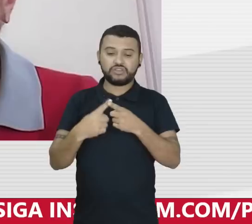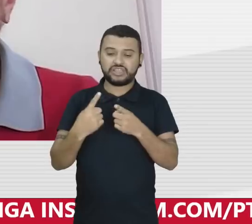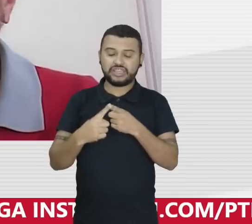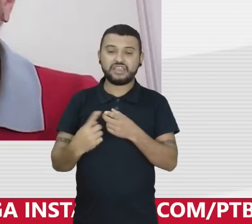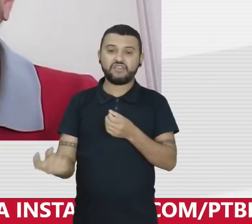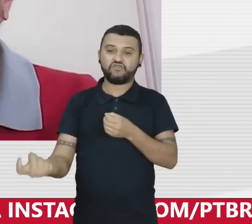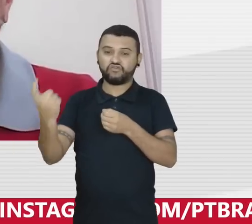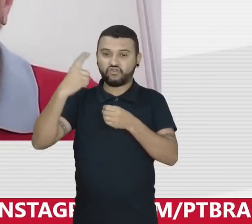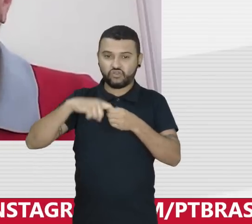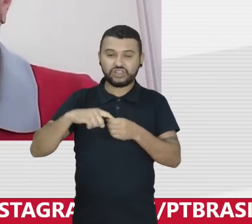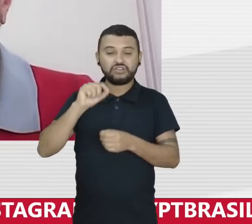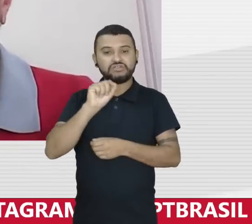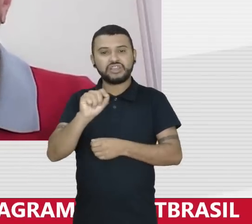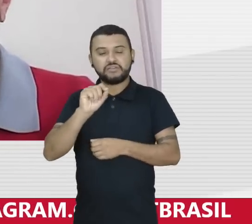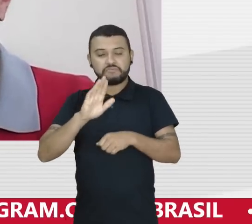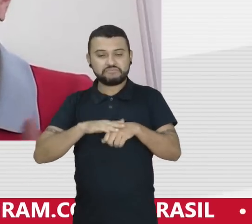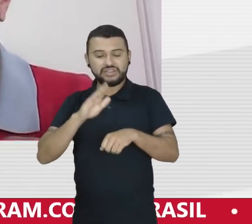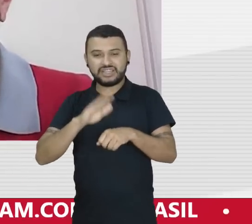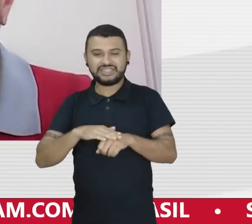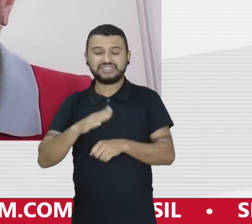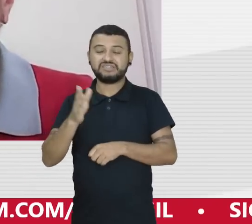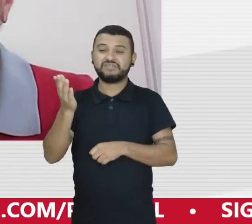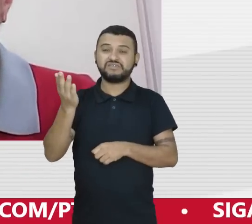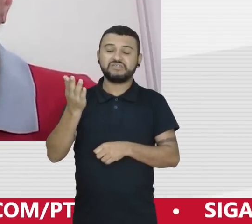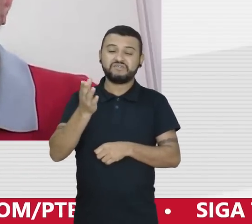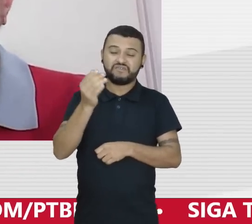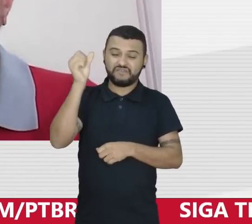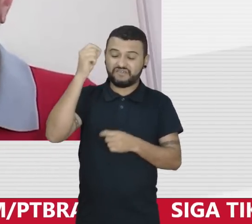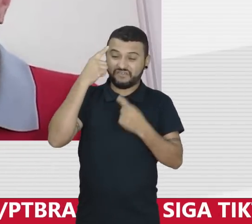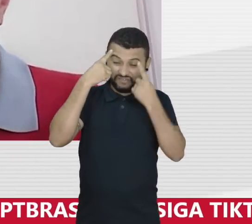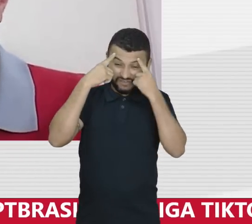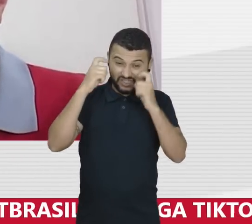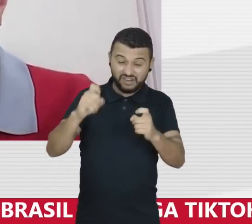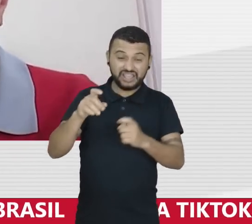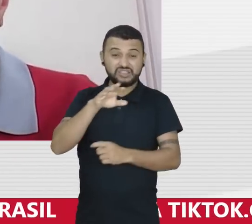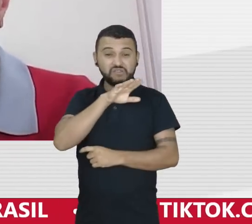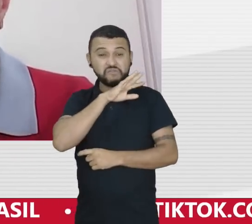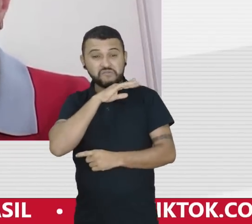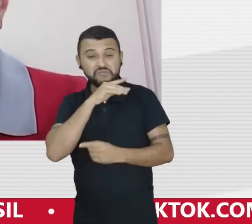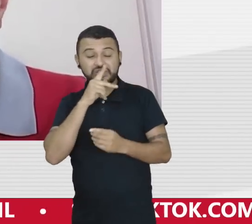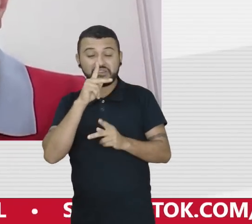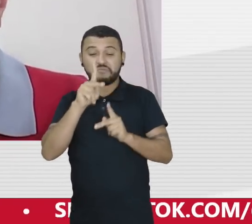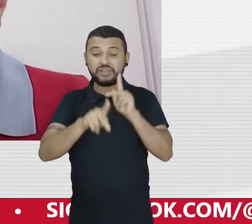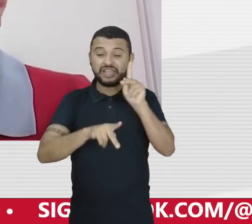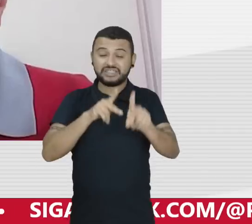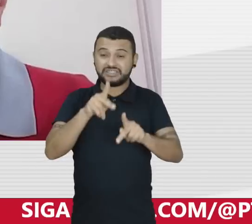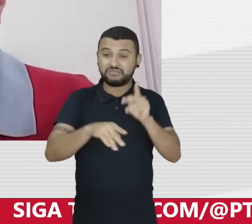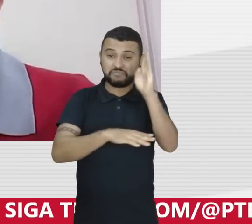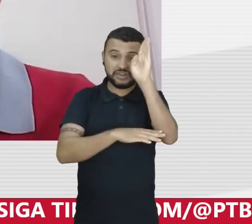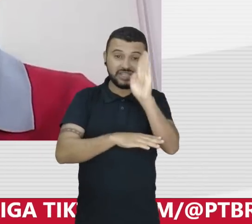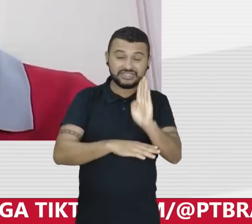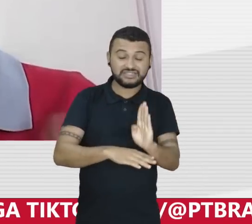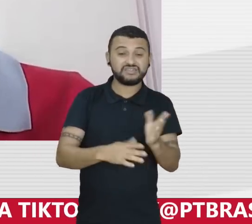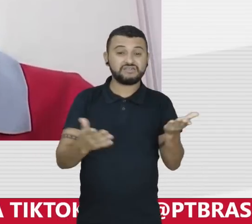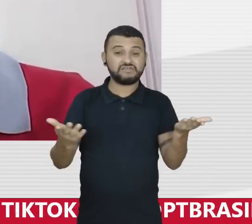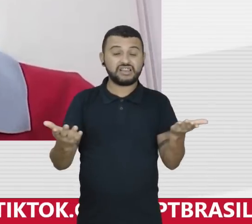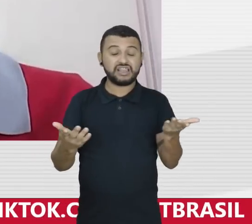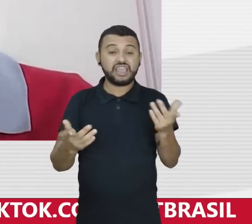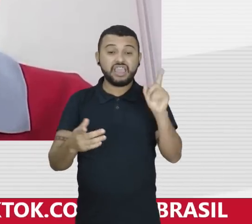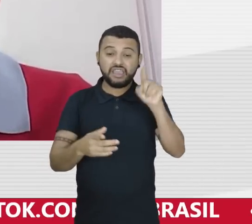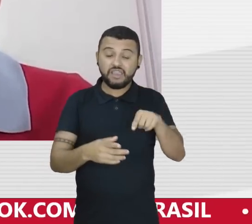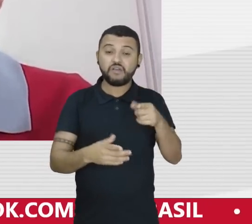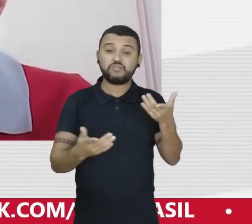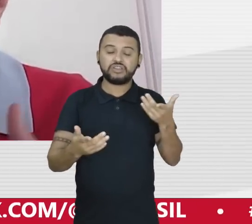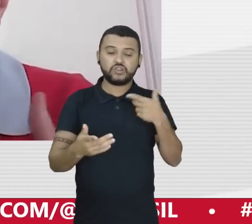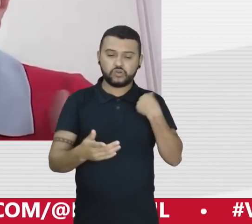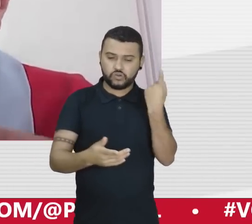retomaram aquilo que de mais retrógrado e de mais violento a estrutura do Estado brasileiro ainda preserva, apesar da